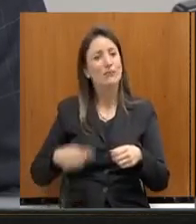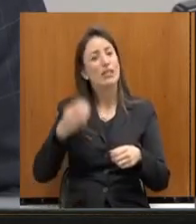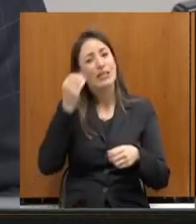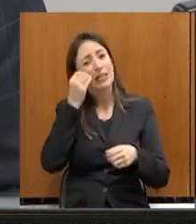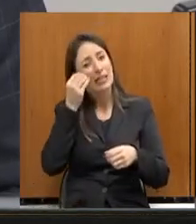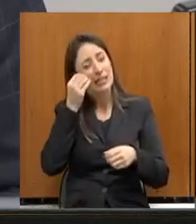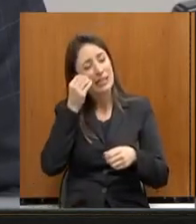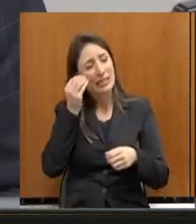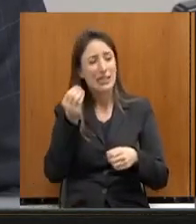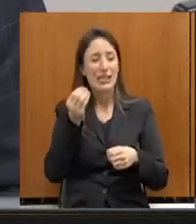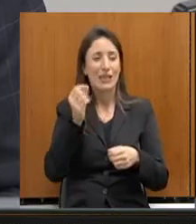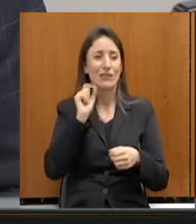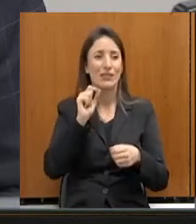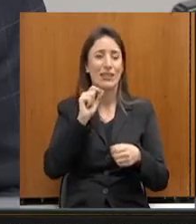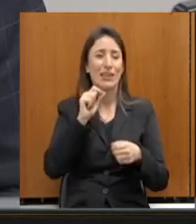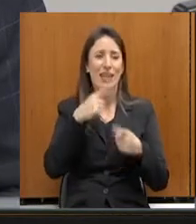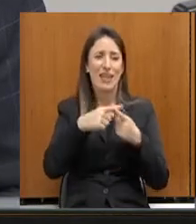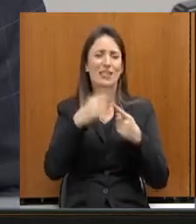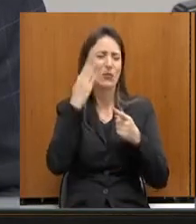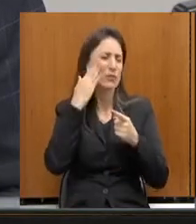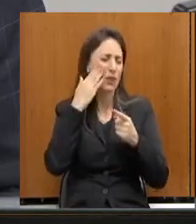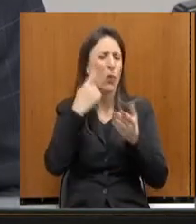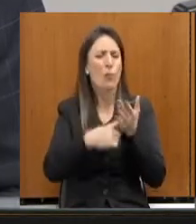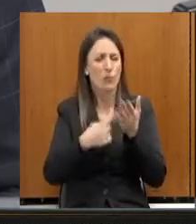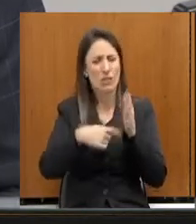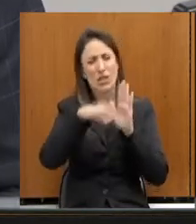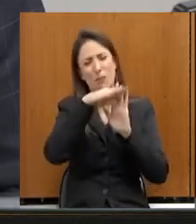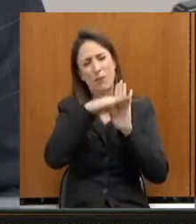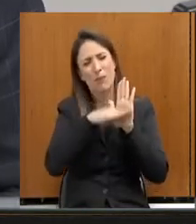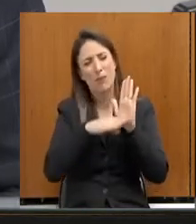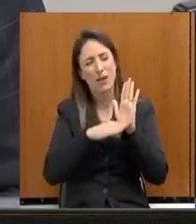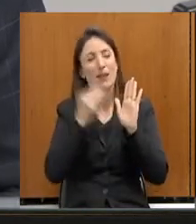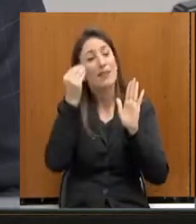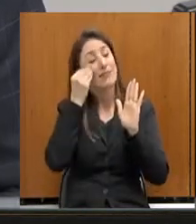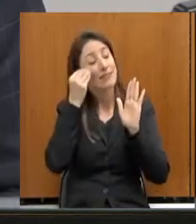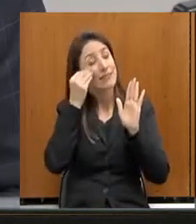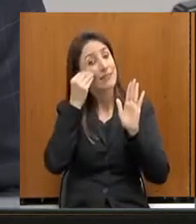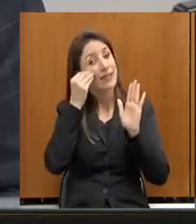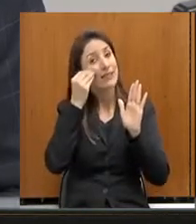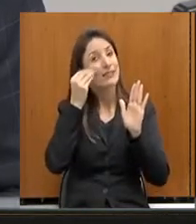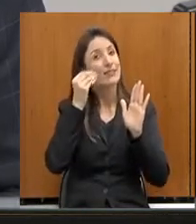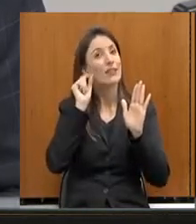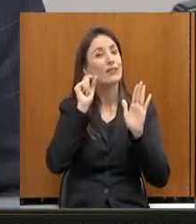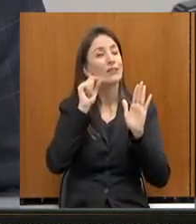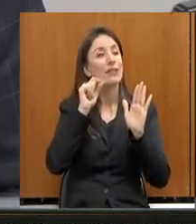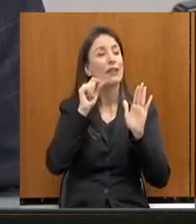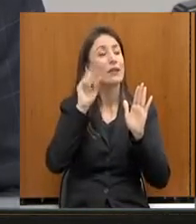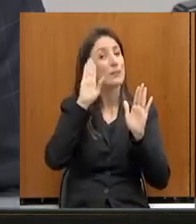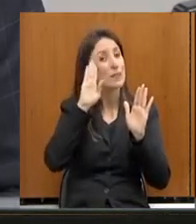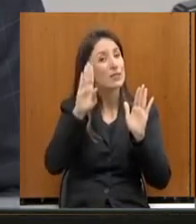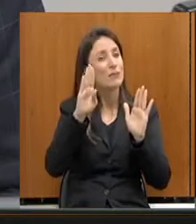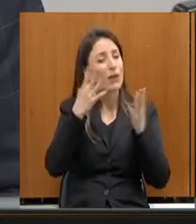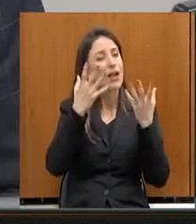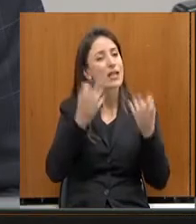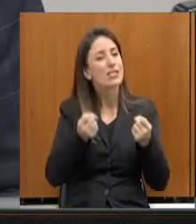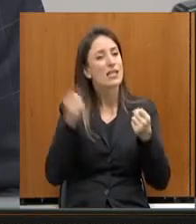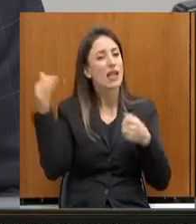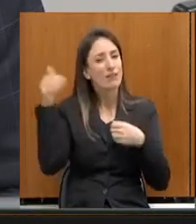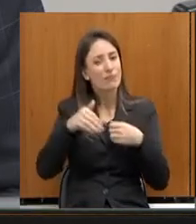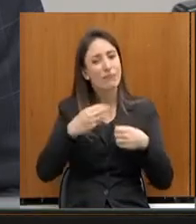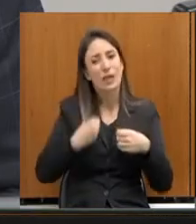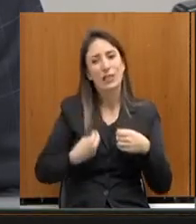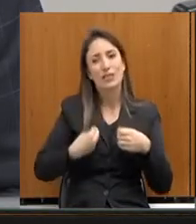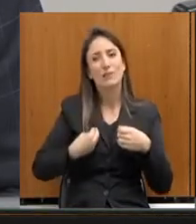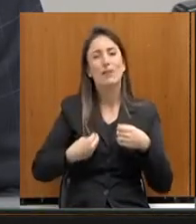governo ele possa dentro das agendas do governo ele possa dar prioridade às agendas desta condição que são temas de extrema